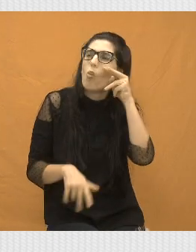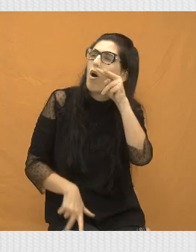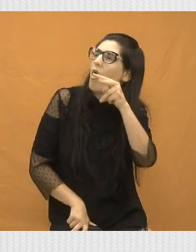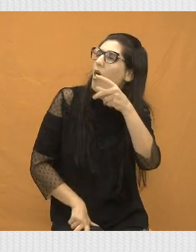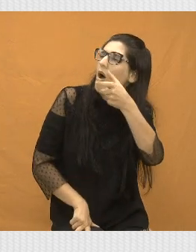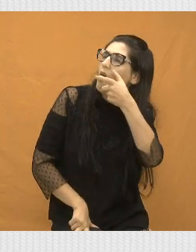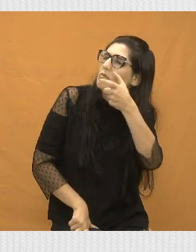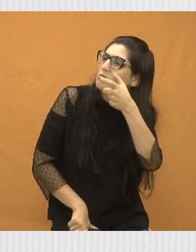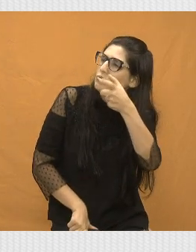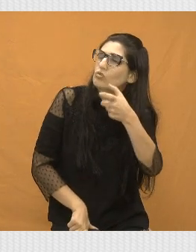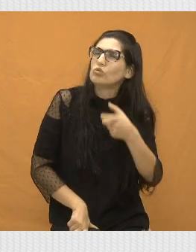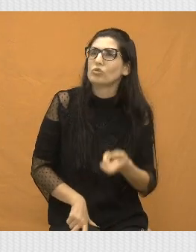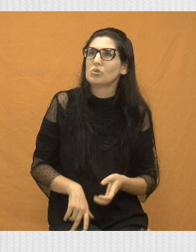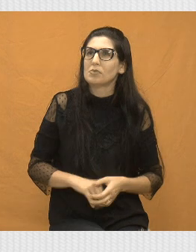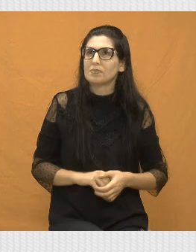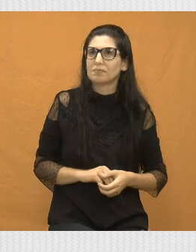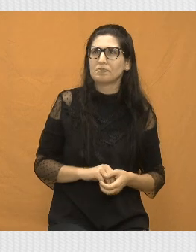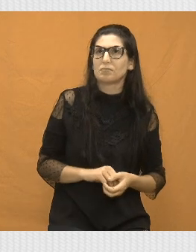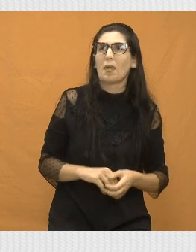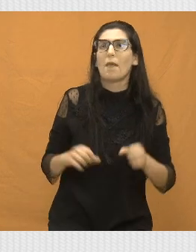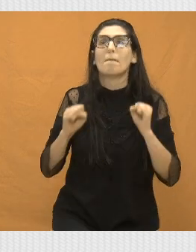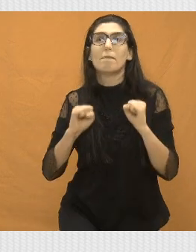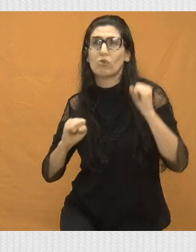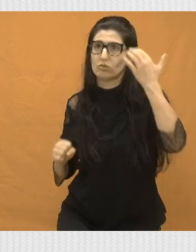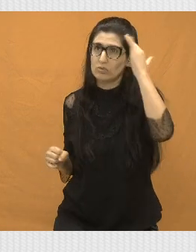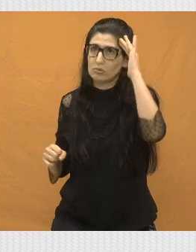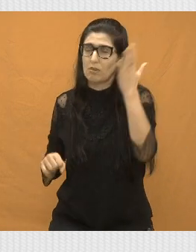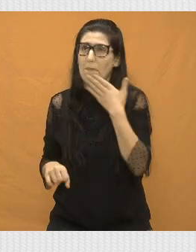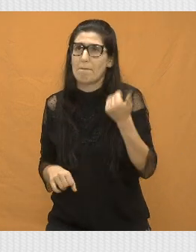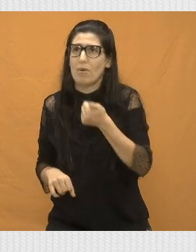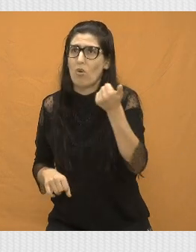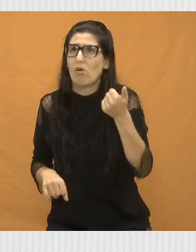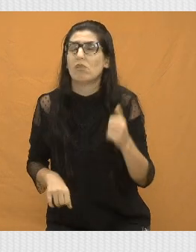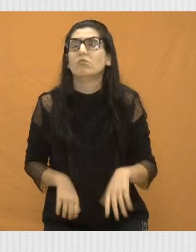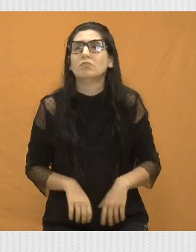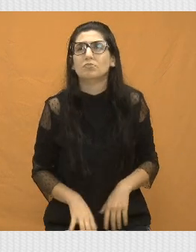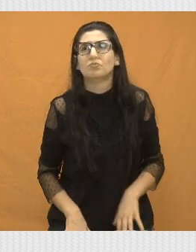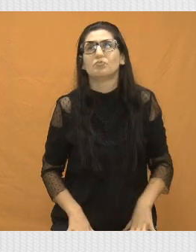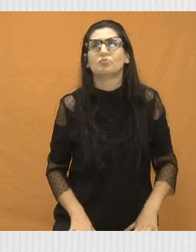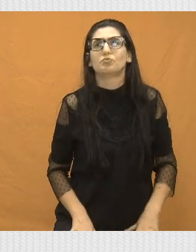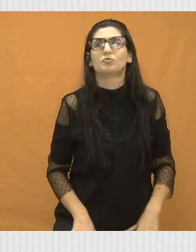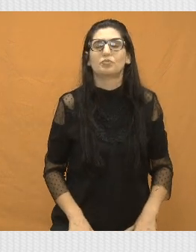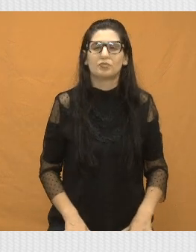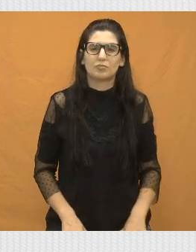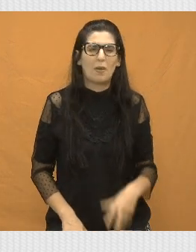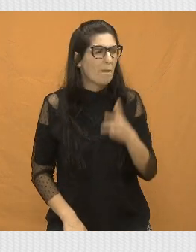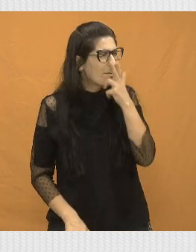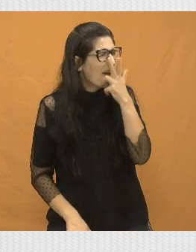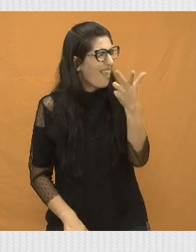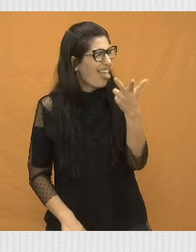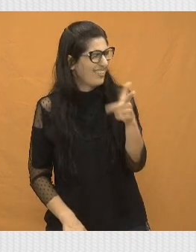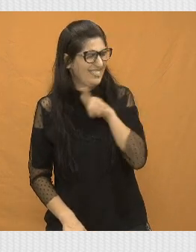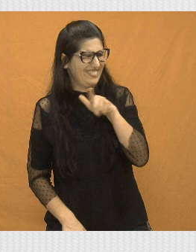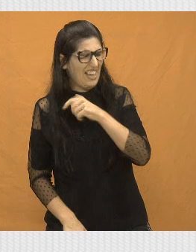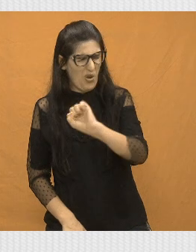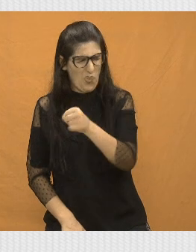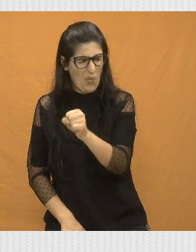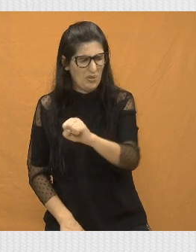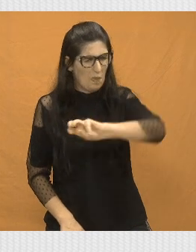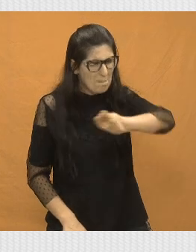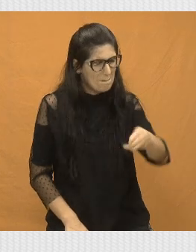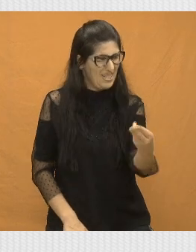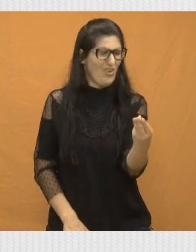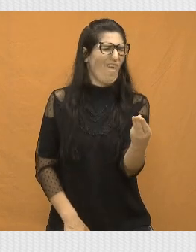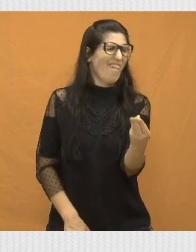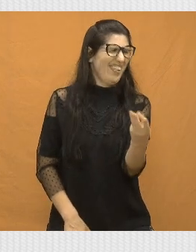daqui, particularmente conversando, possa entender melhor. Correto. Se não fica um saldo ali, depois só que eu tenho 8 milhões em caixa. Não, mas eu vou deixar...